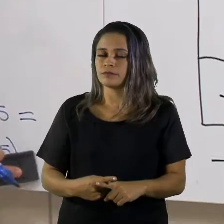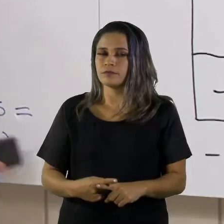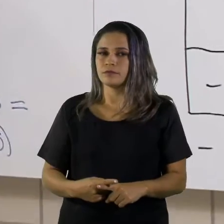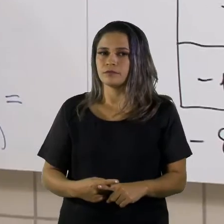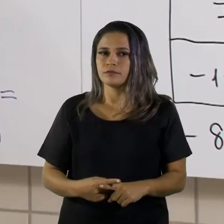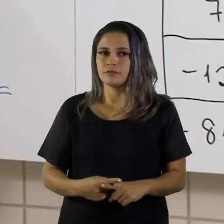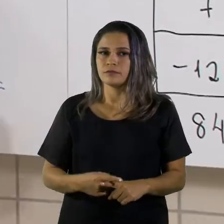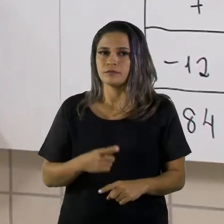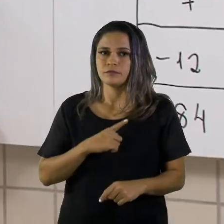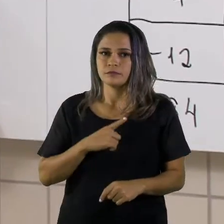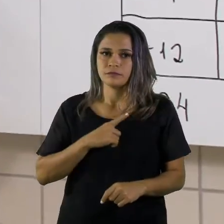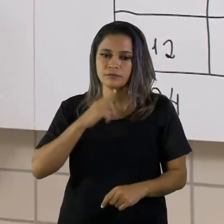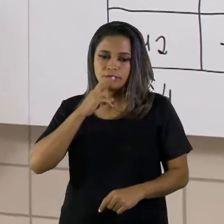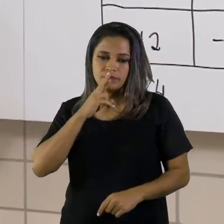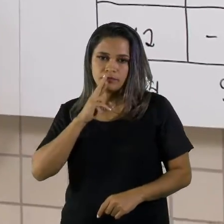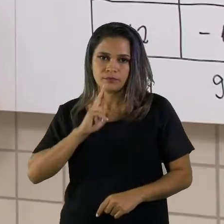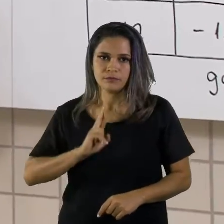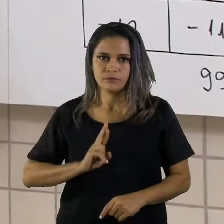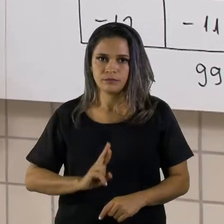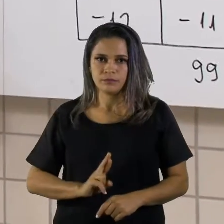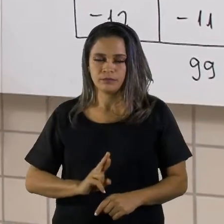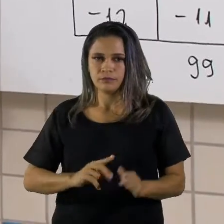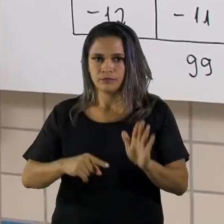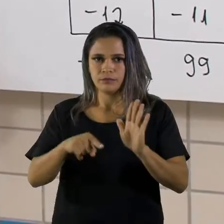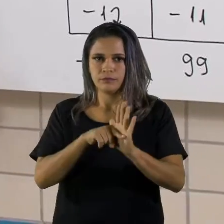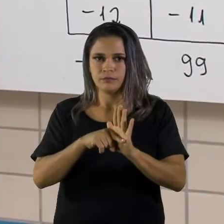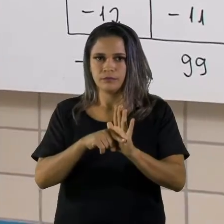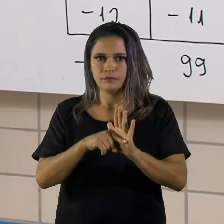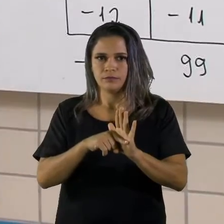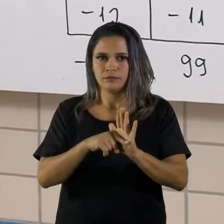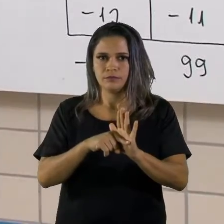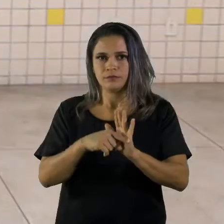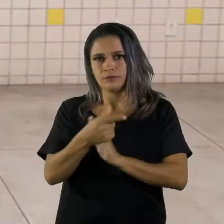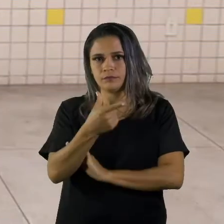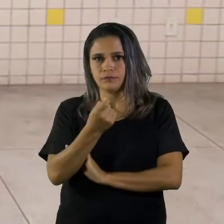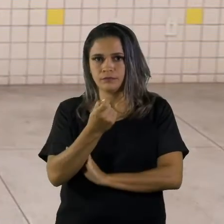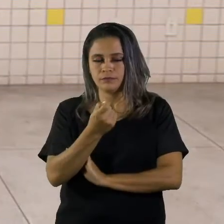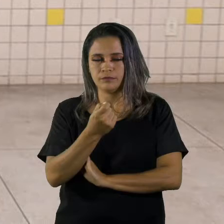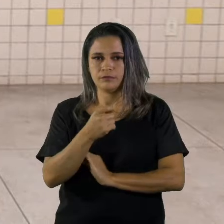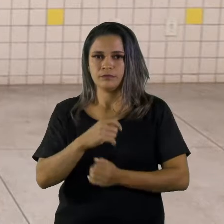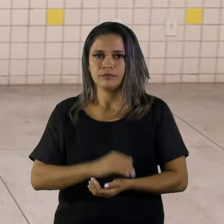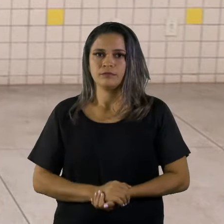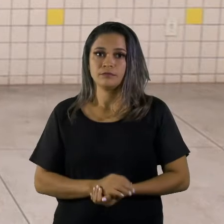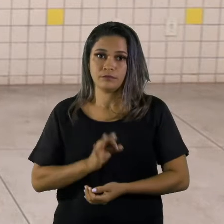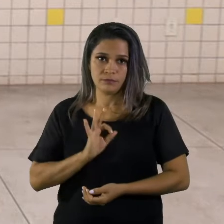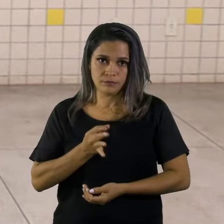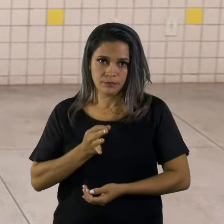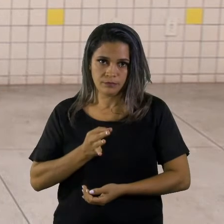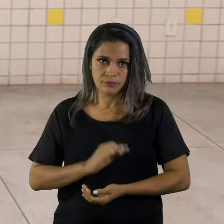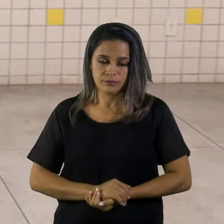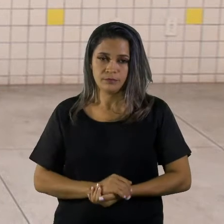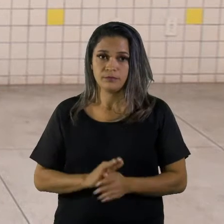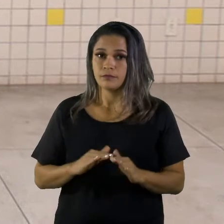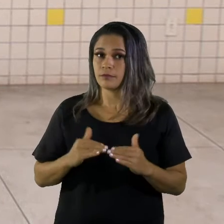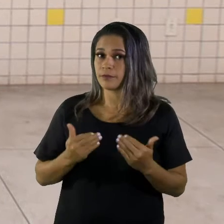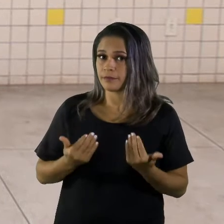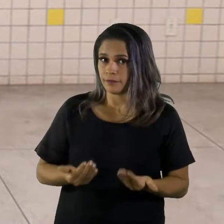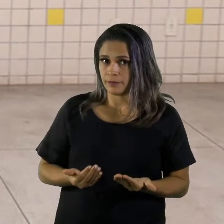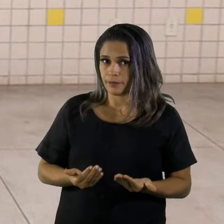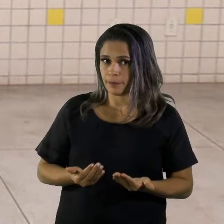teriam como resultado menos 20. Certo? Então,